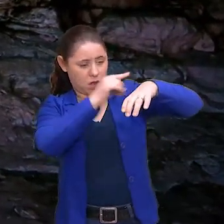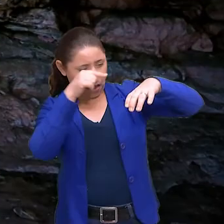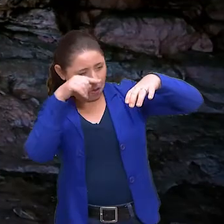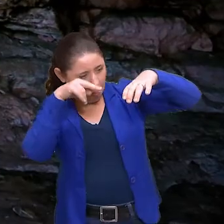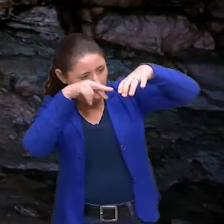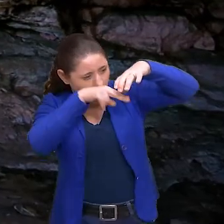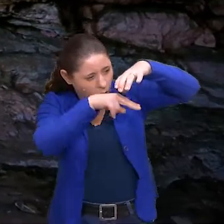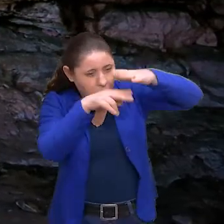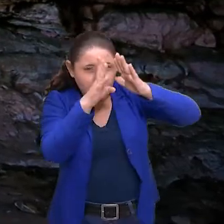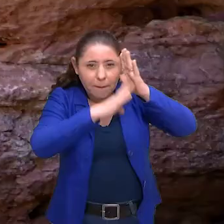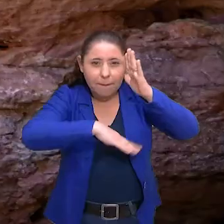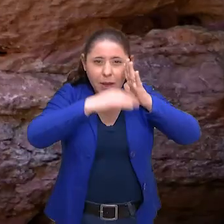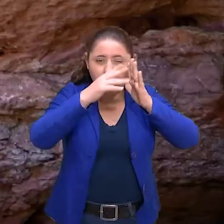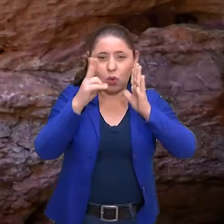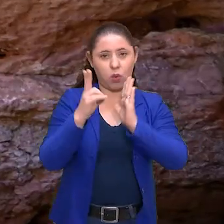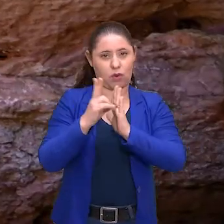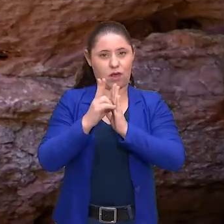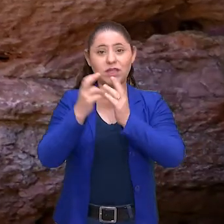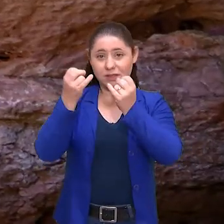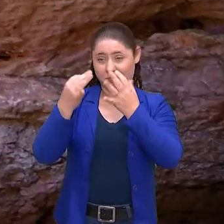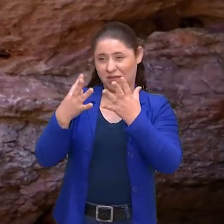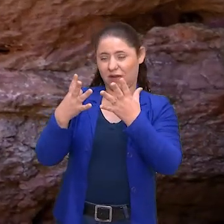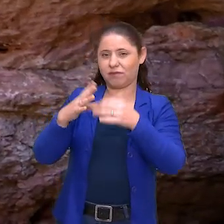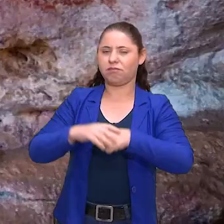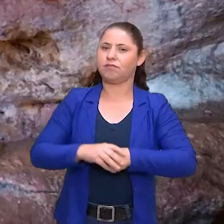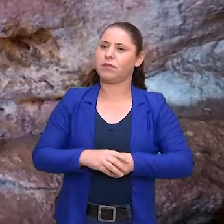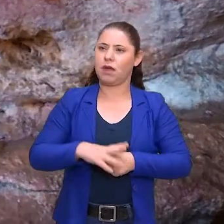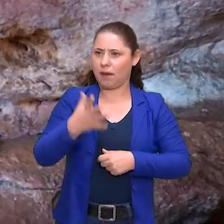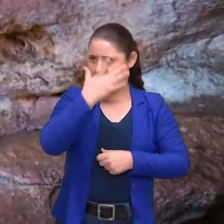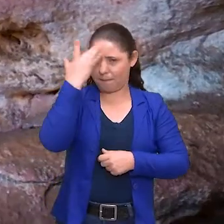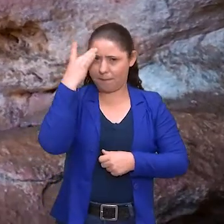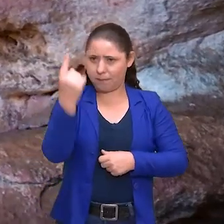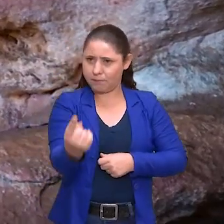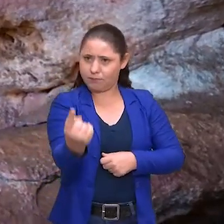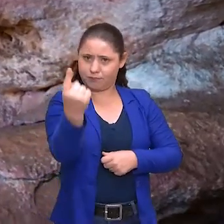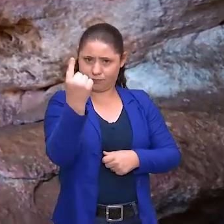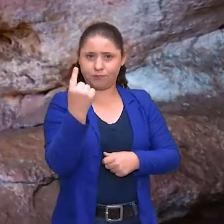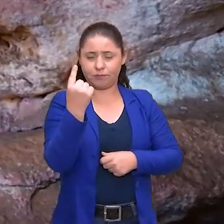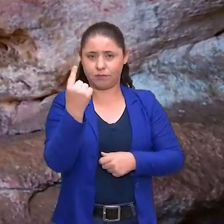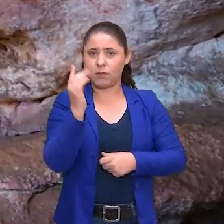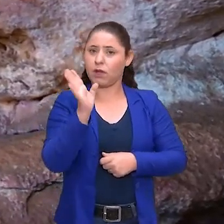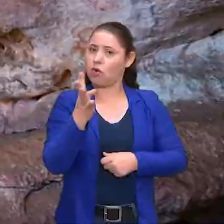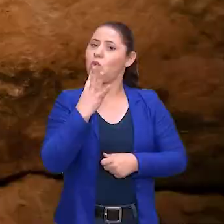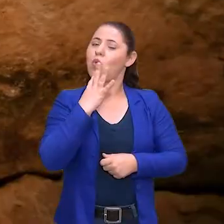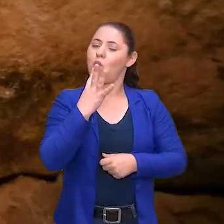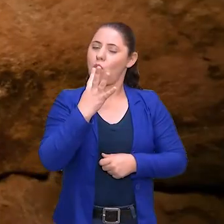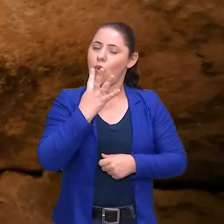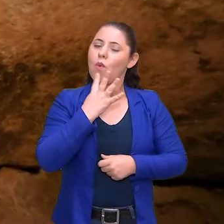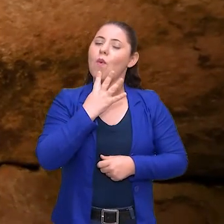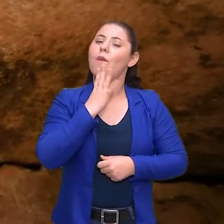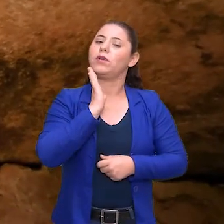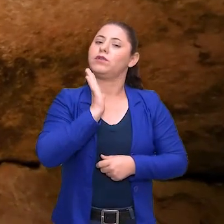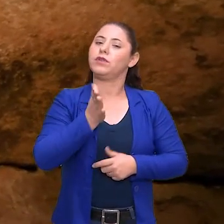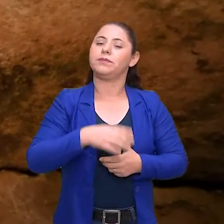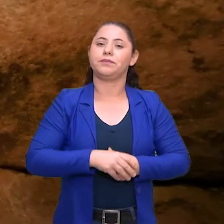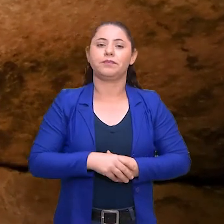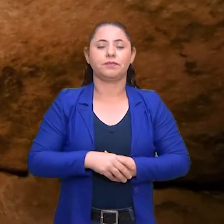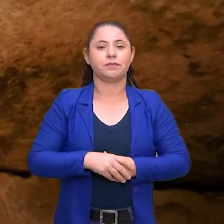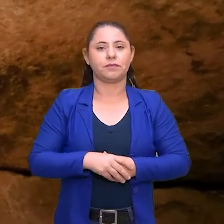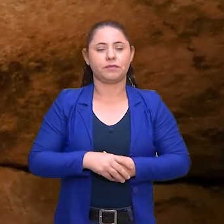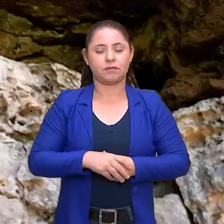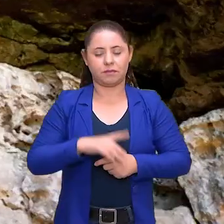tem pintura de índio. O pessoal falava assim. Aí veio as pessoas que já tem mais um